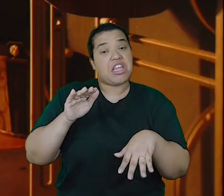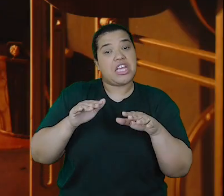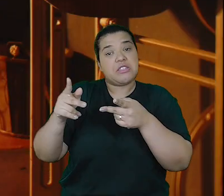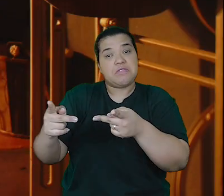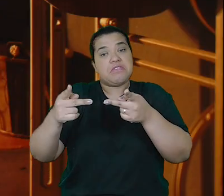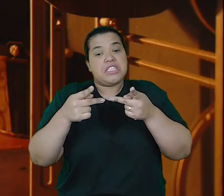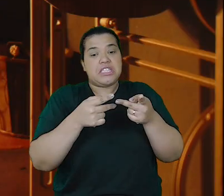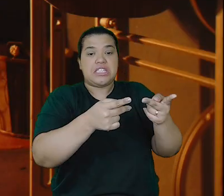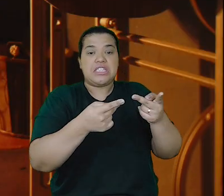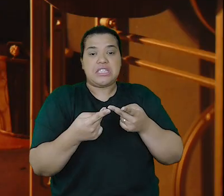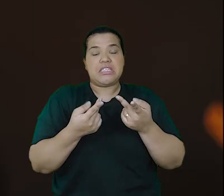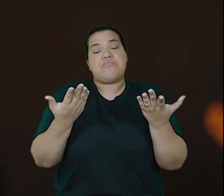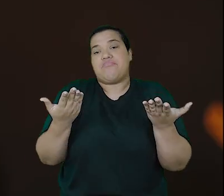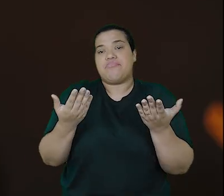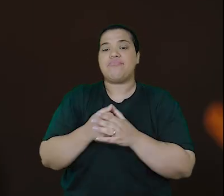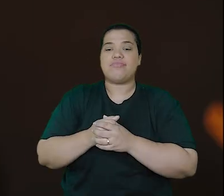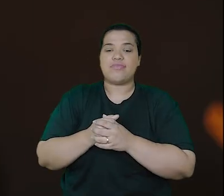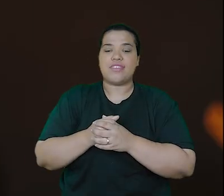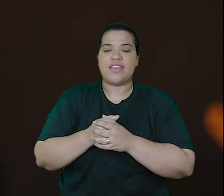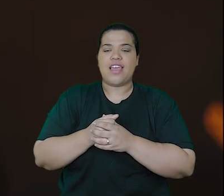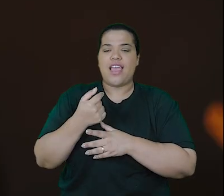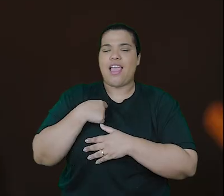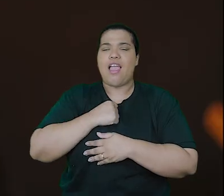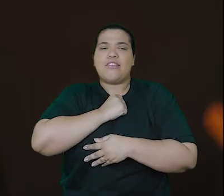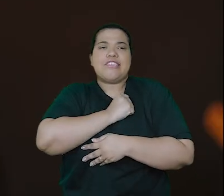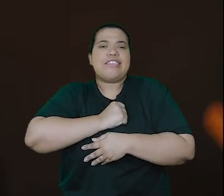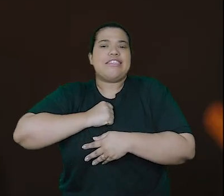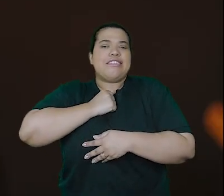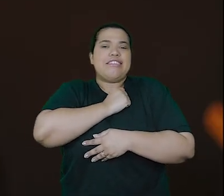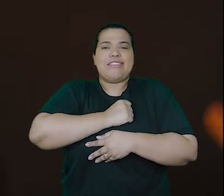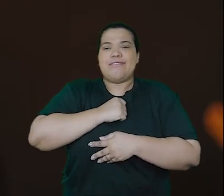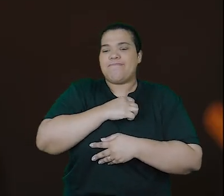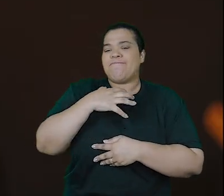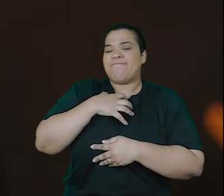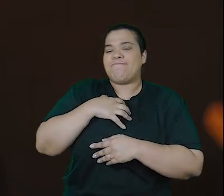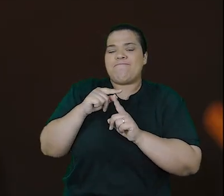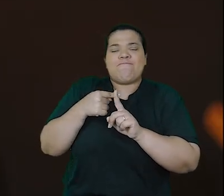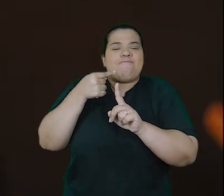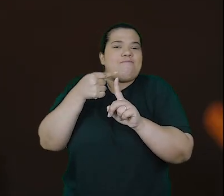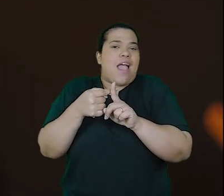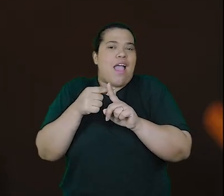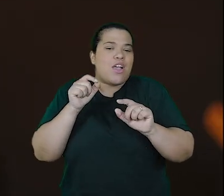visita, fazer serão. Que eu mais tenho saudade